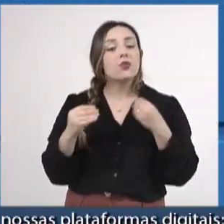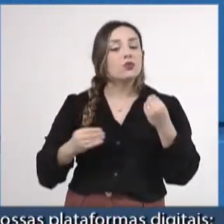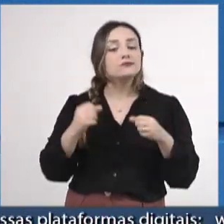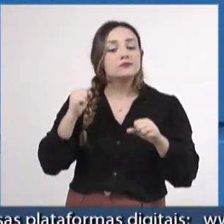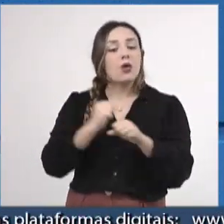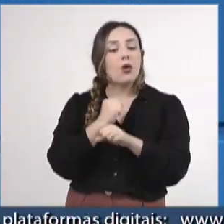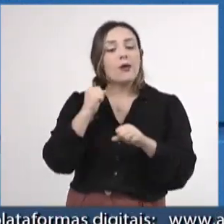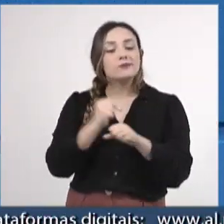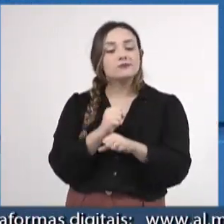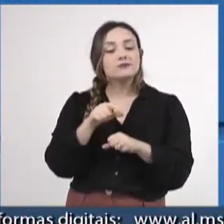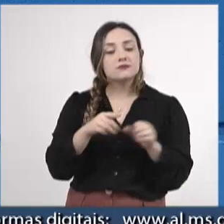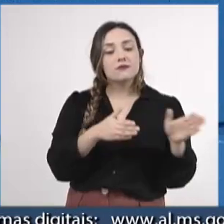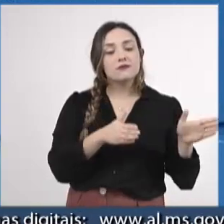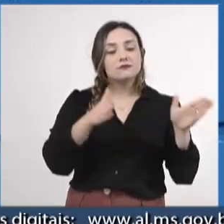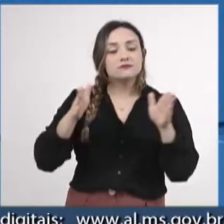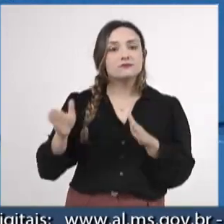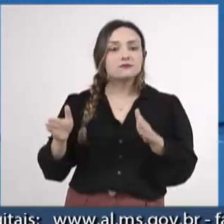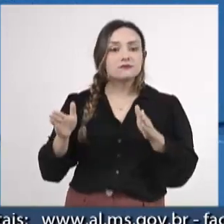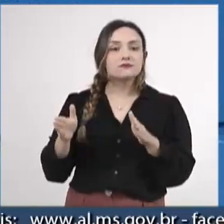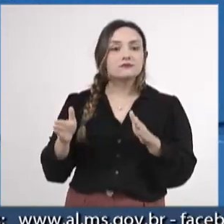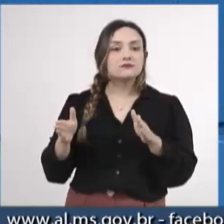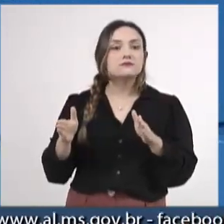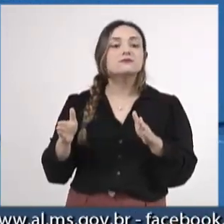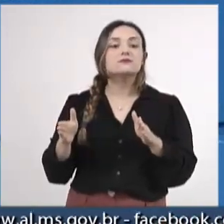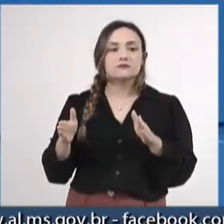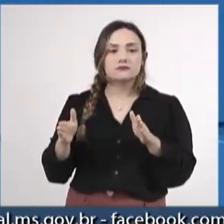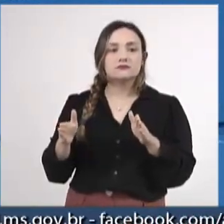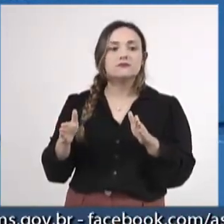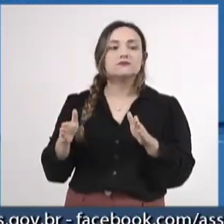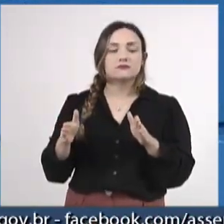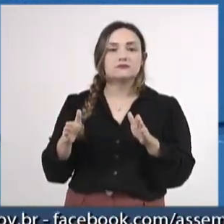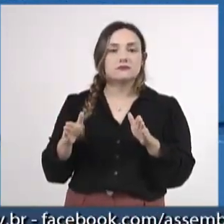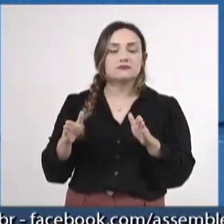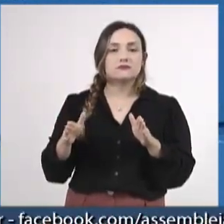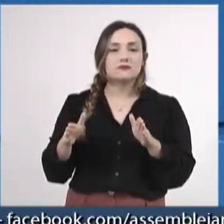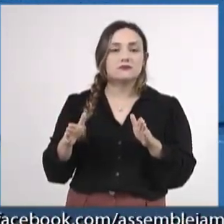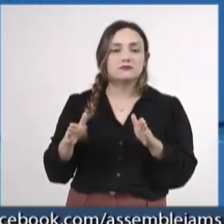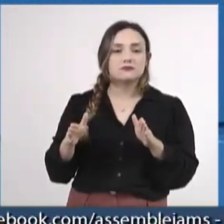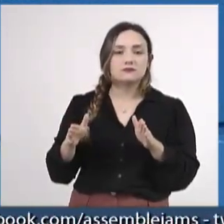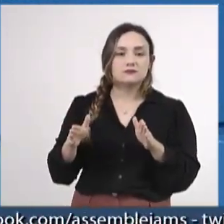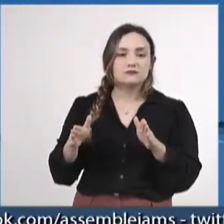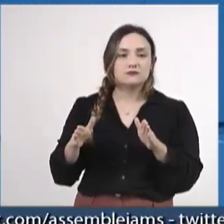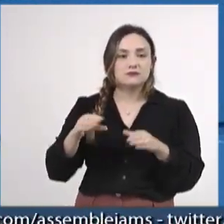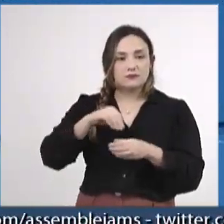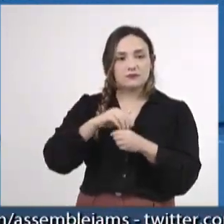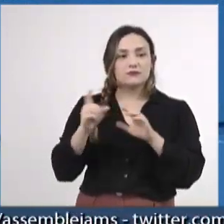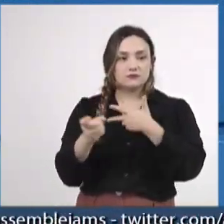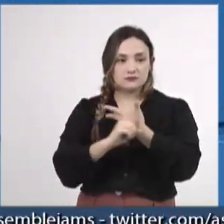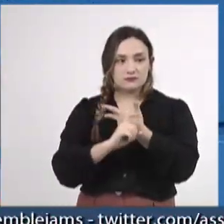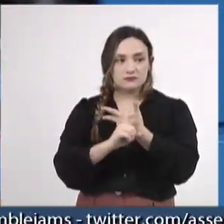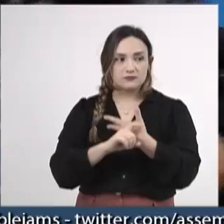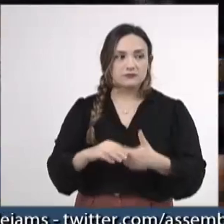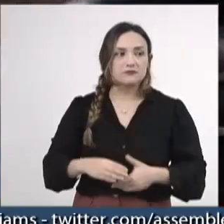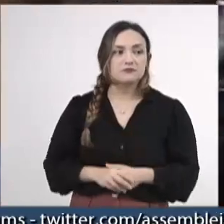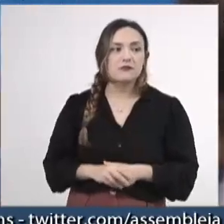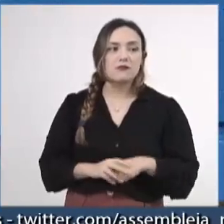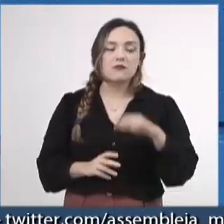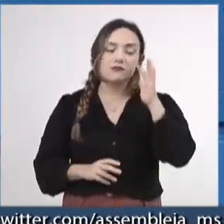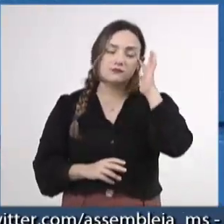andamento do processo dentro do plano de trabalho do Poder Executivo